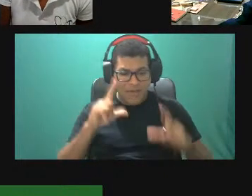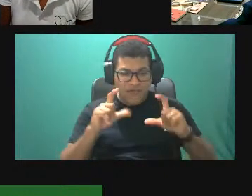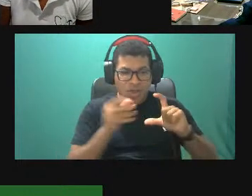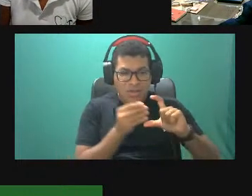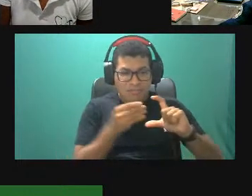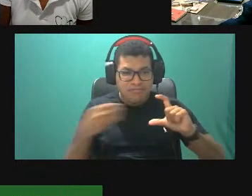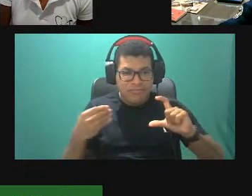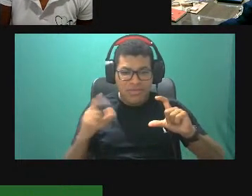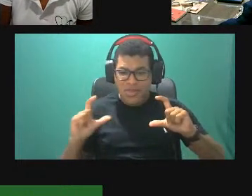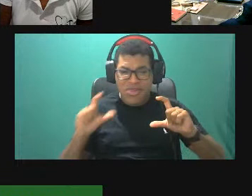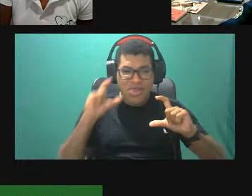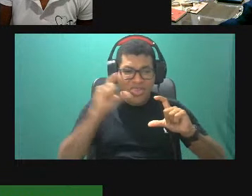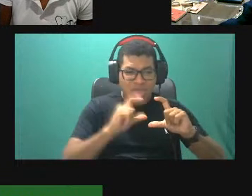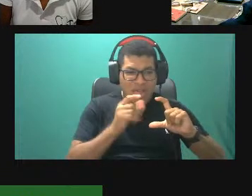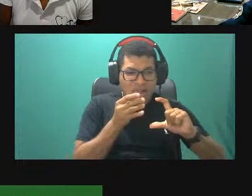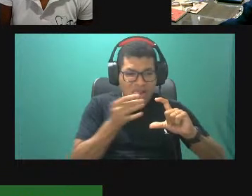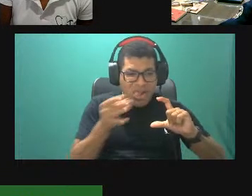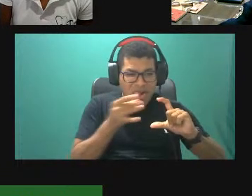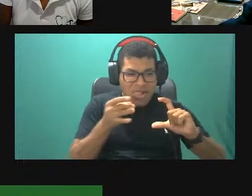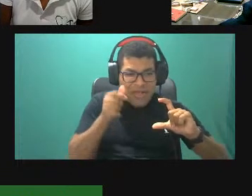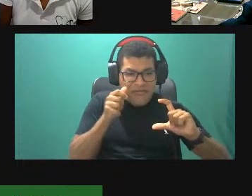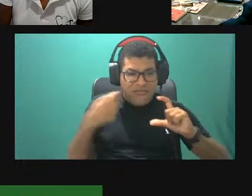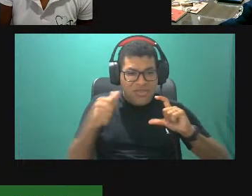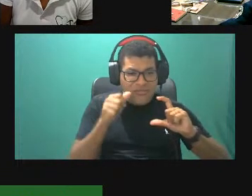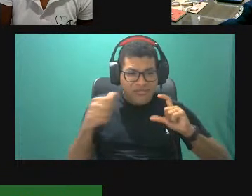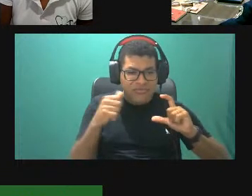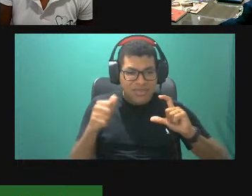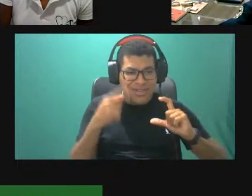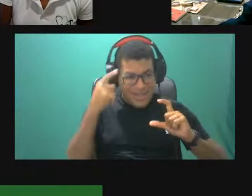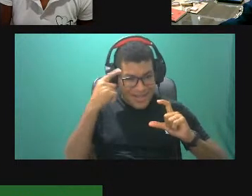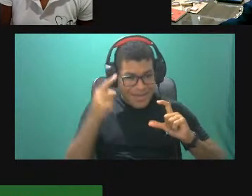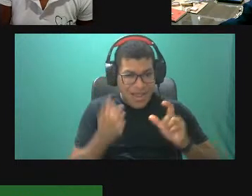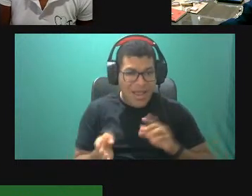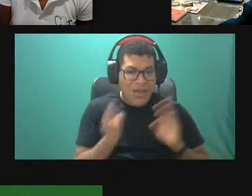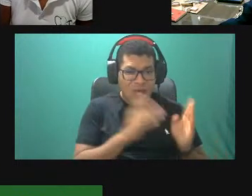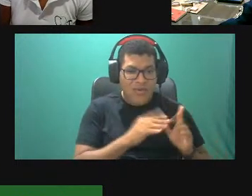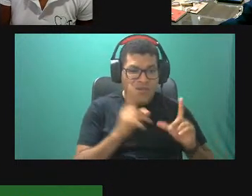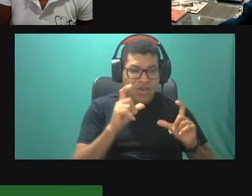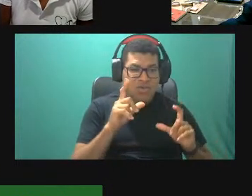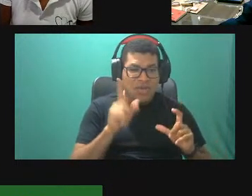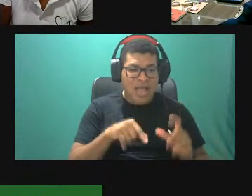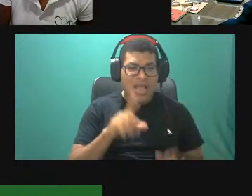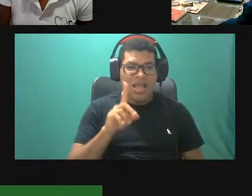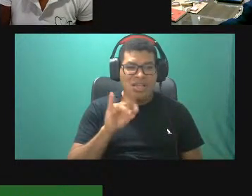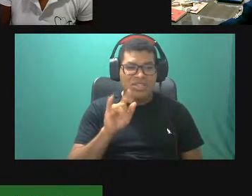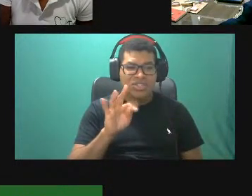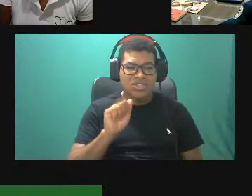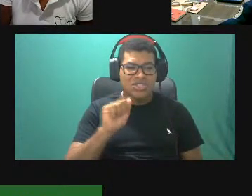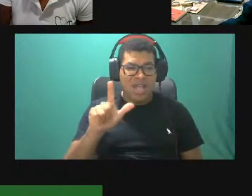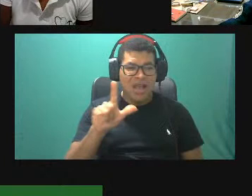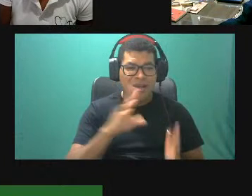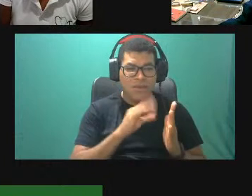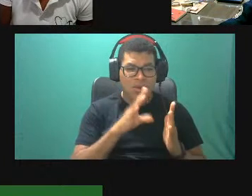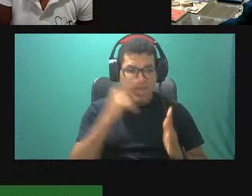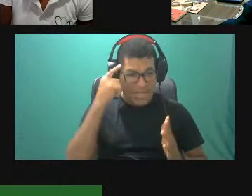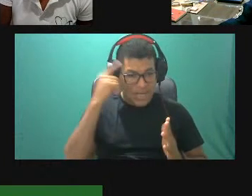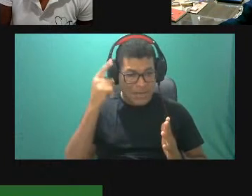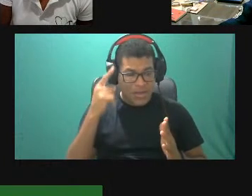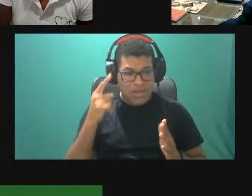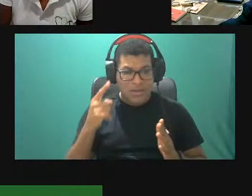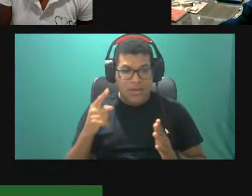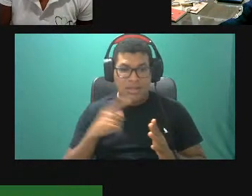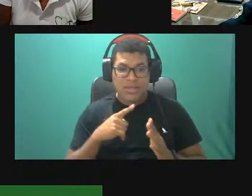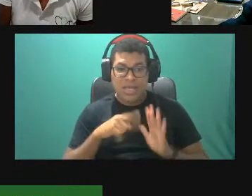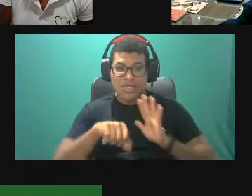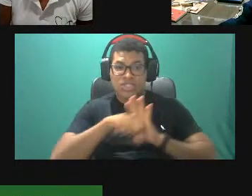validade legal, isso nunca teve respaldo em se tratando de Código Civil, tá? qualquer suporte, ele é válido. A questão